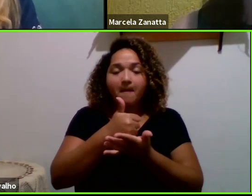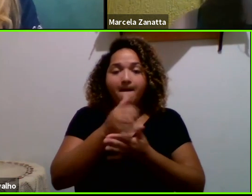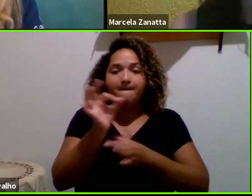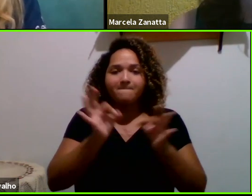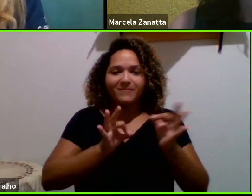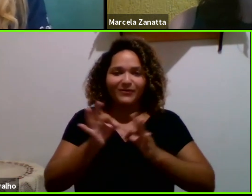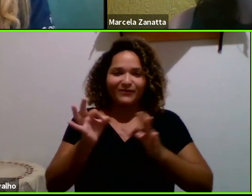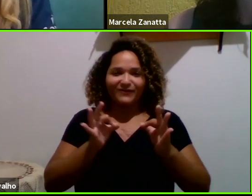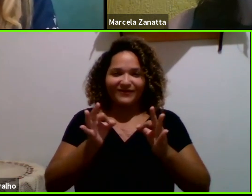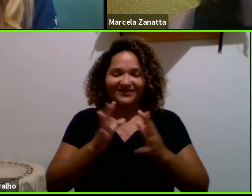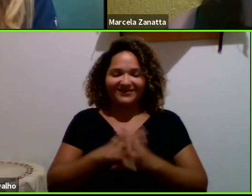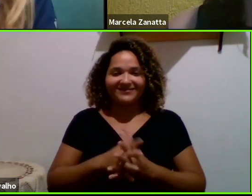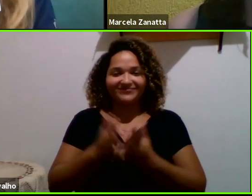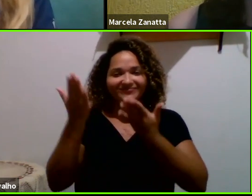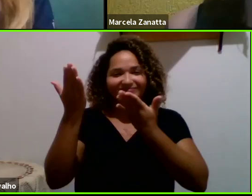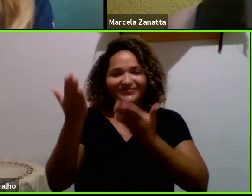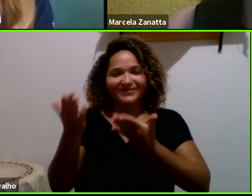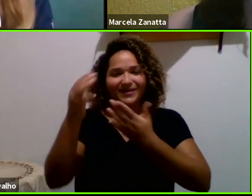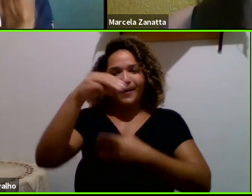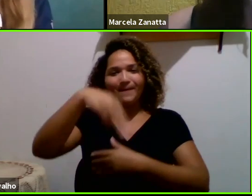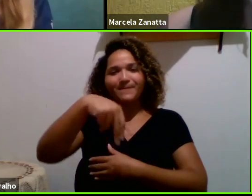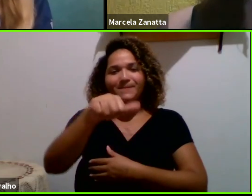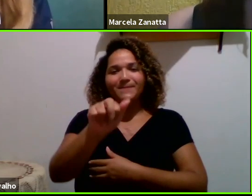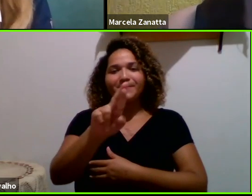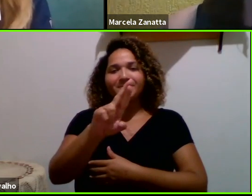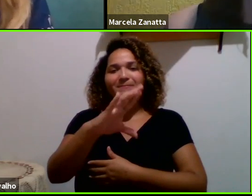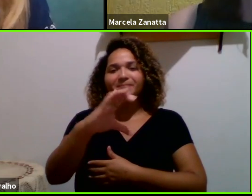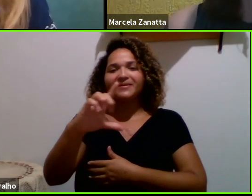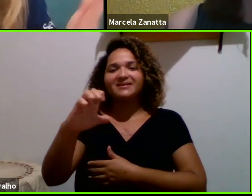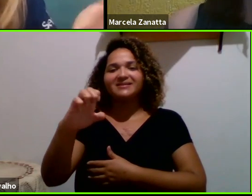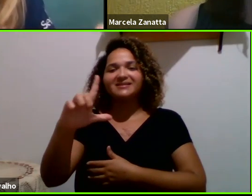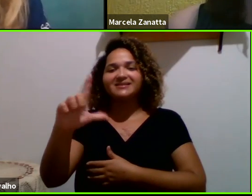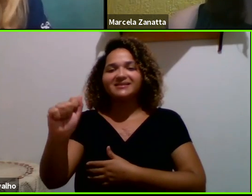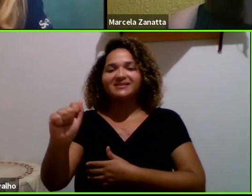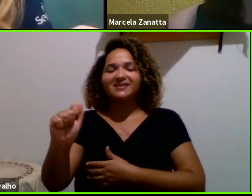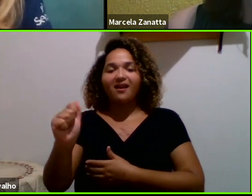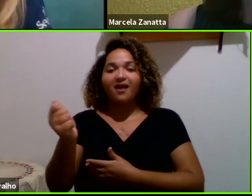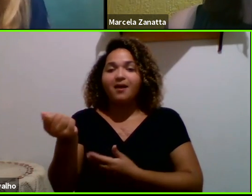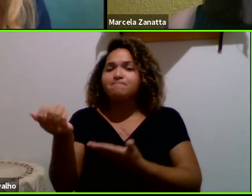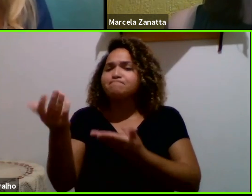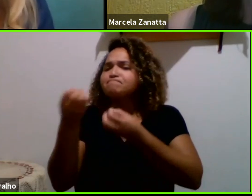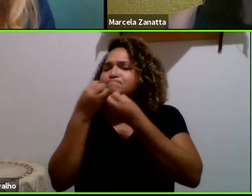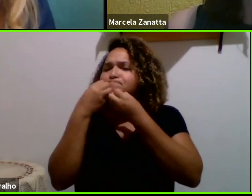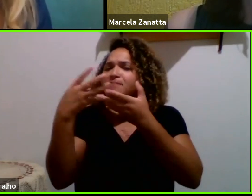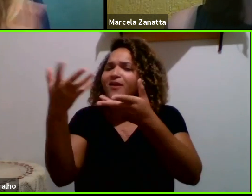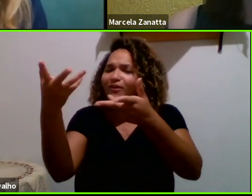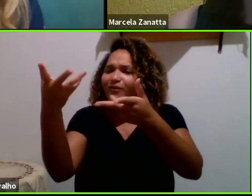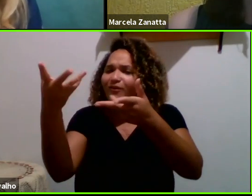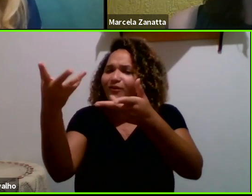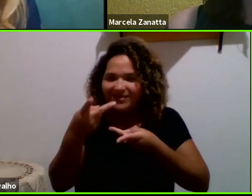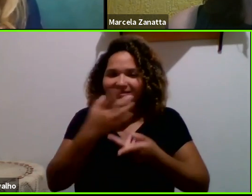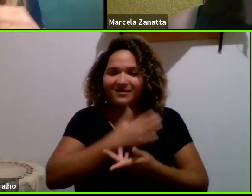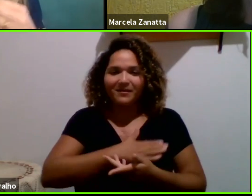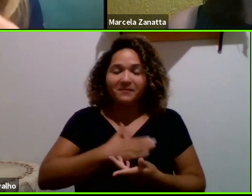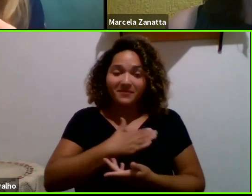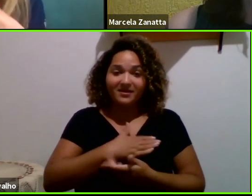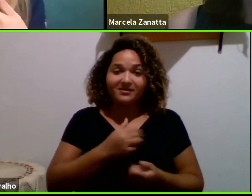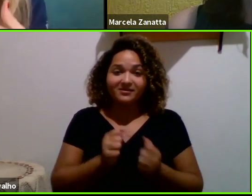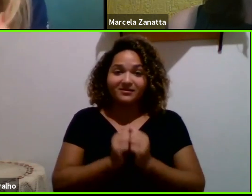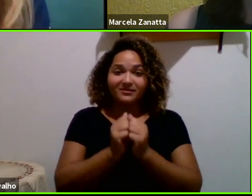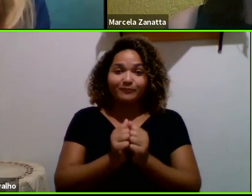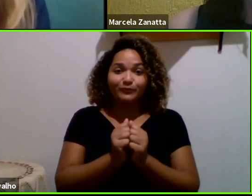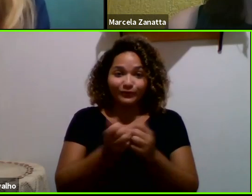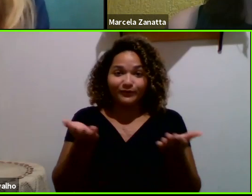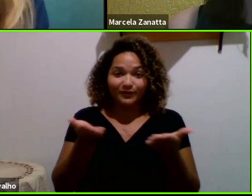Marcela Zanata. Má, seja muito bem-vinda. É um prazer tê-la conosco para falar do